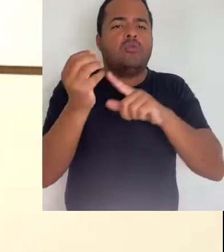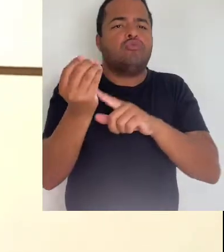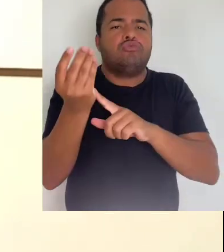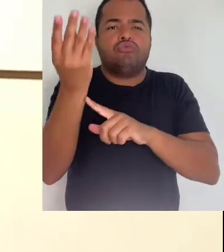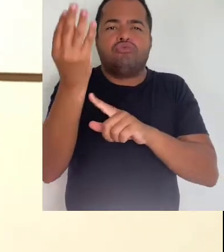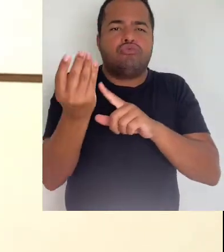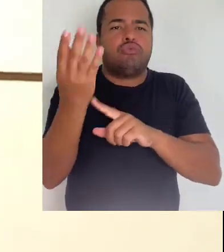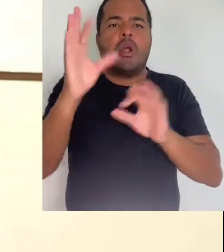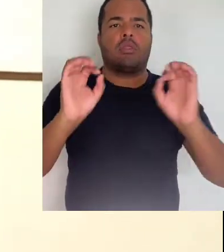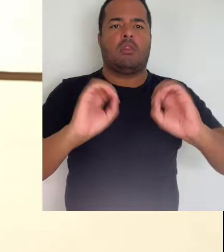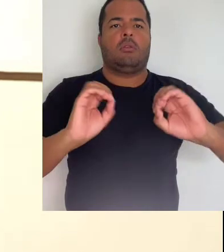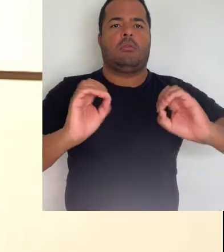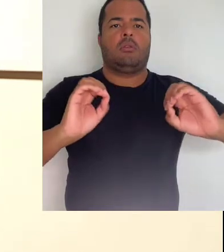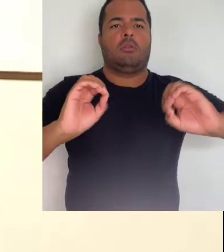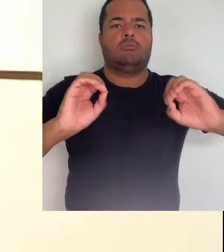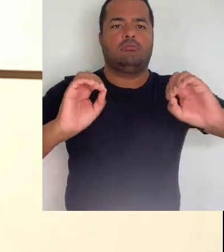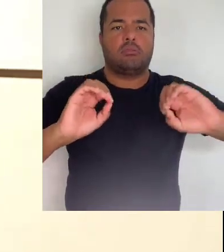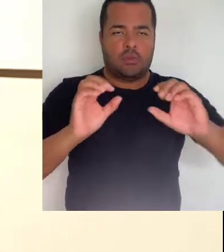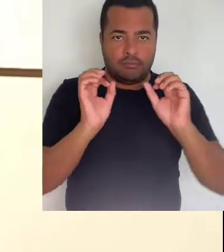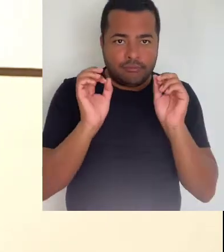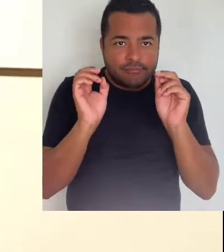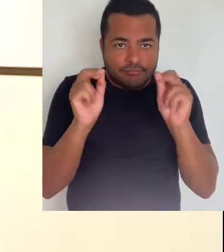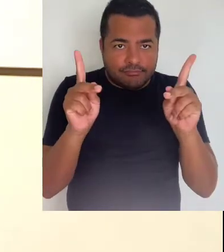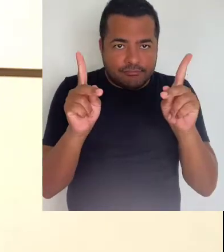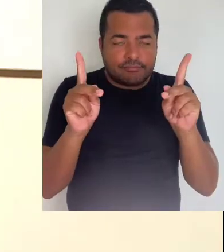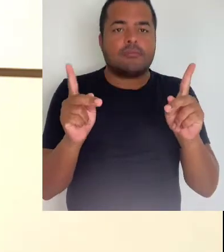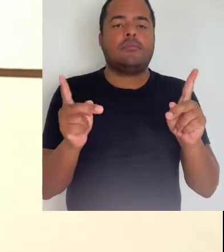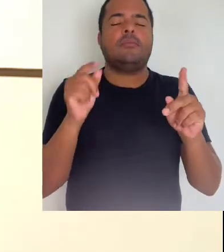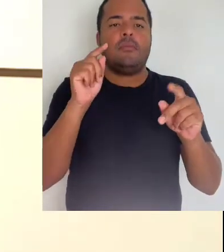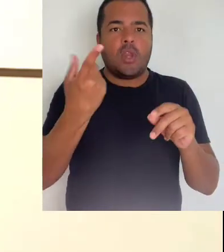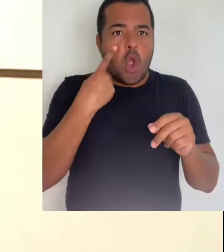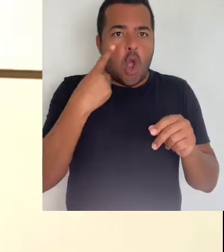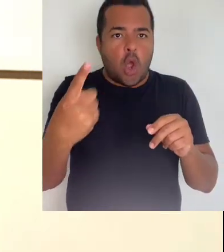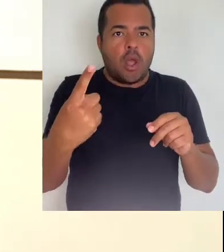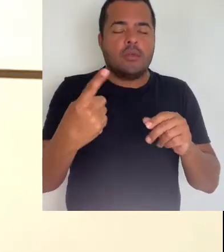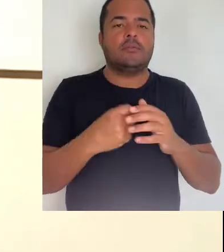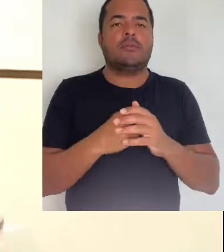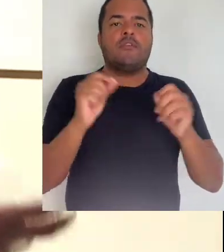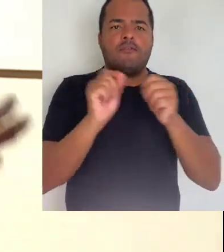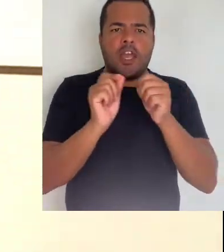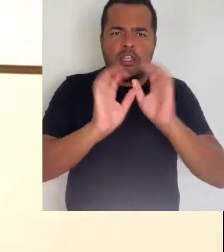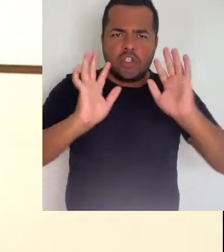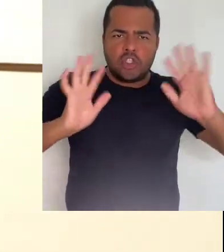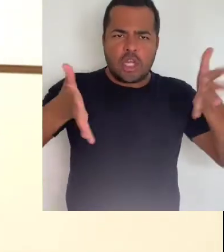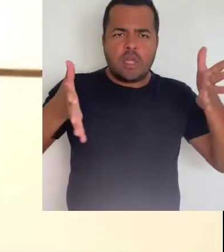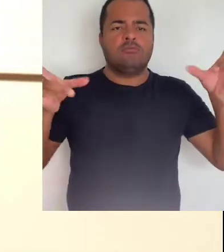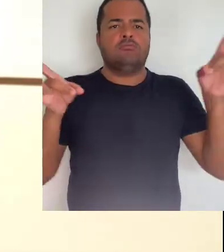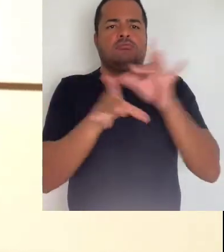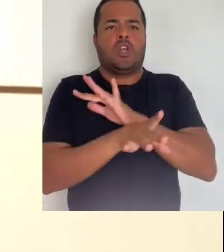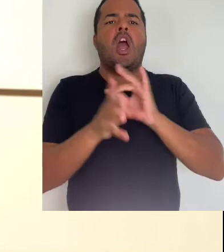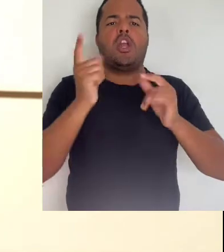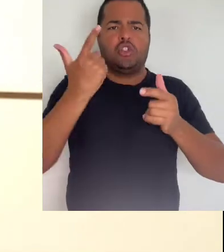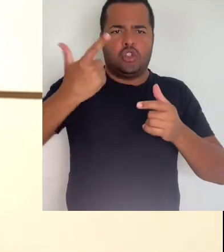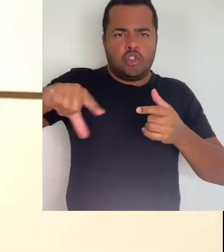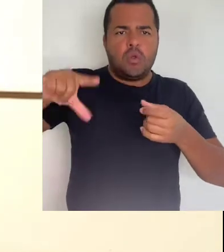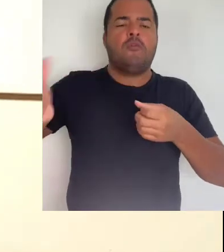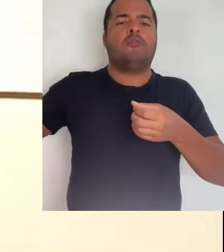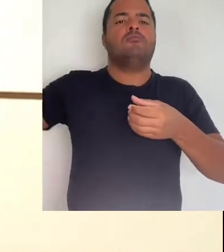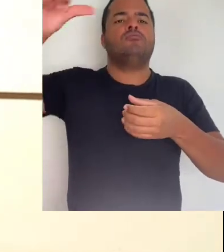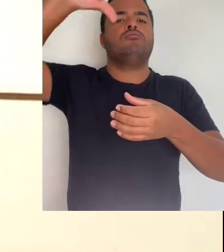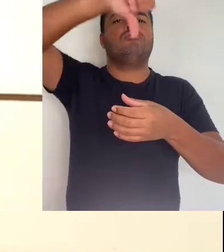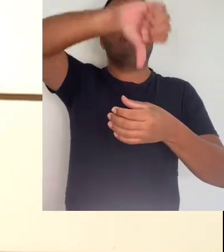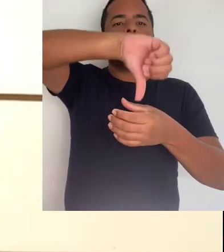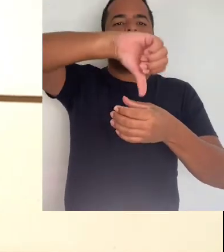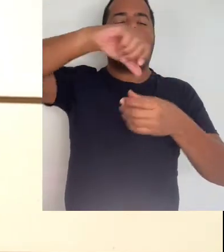que não está havendo mais essa liberação. Certo? Fez isso, ó. Você vai